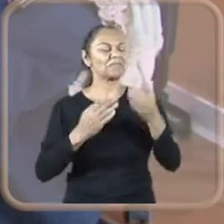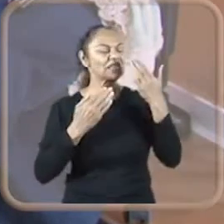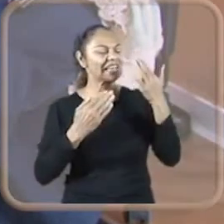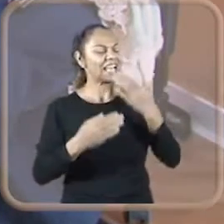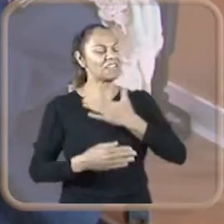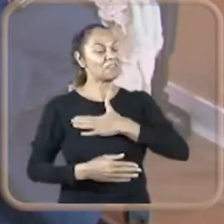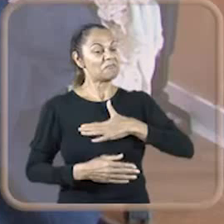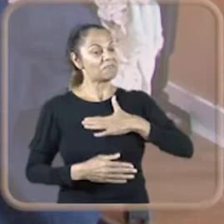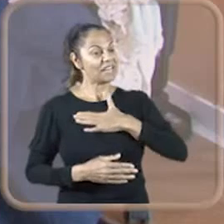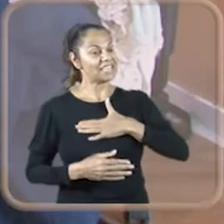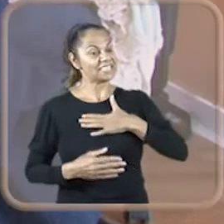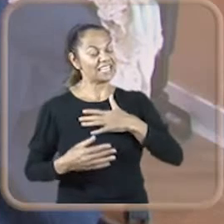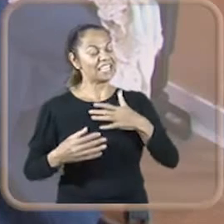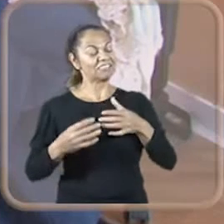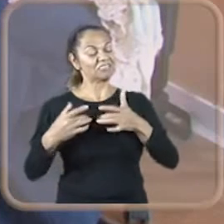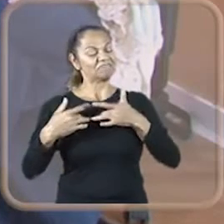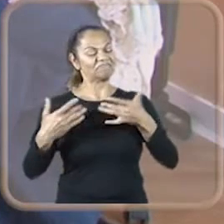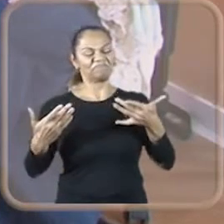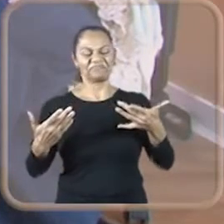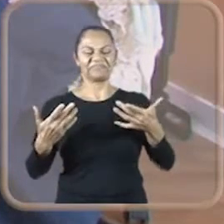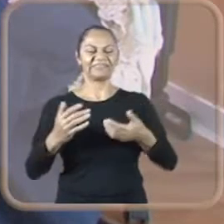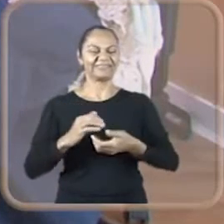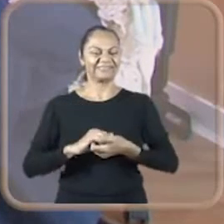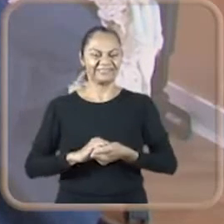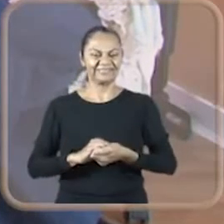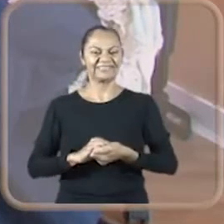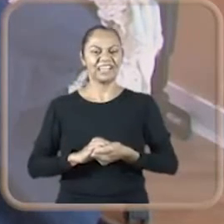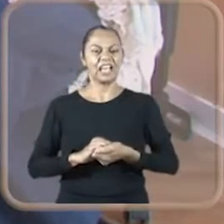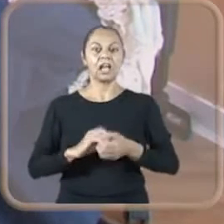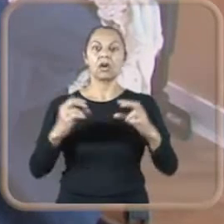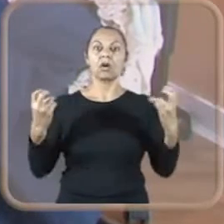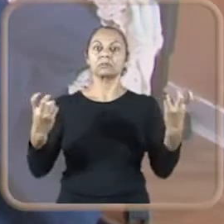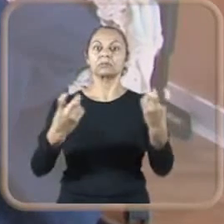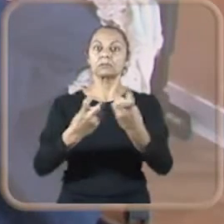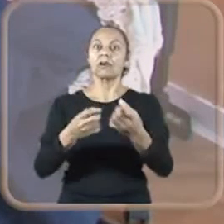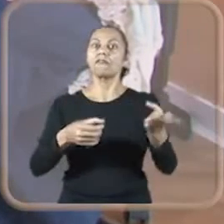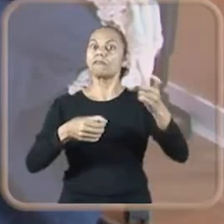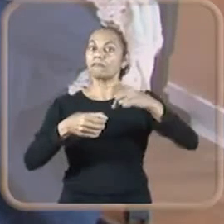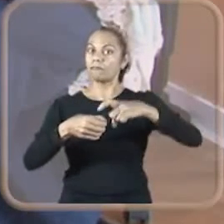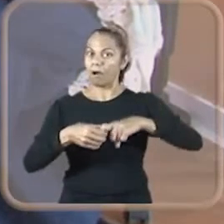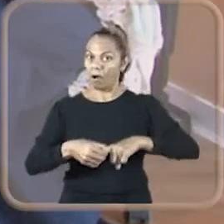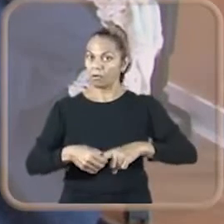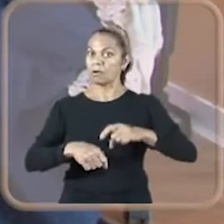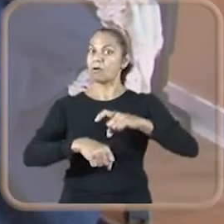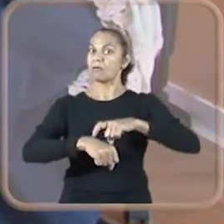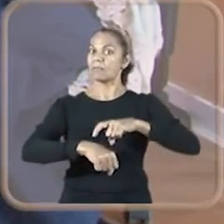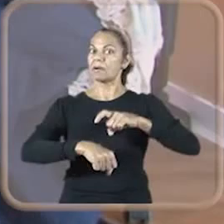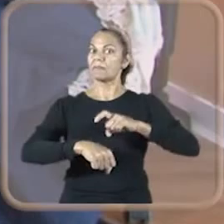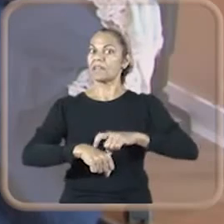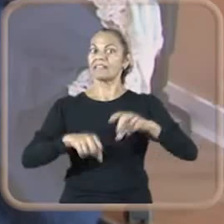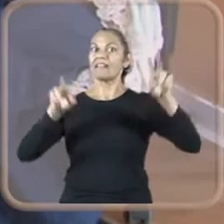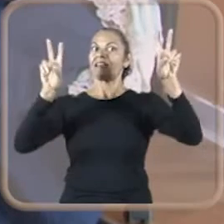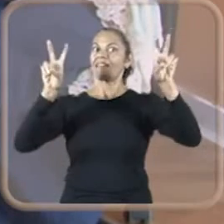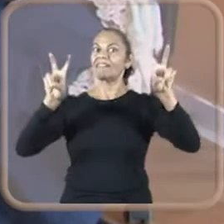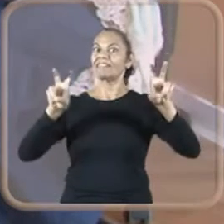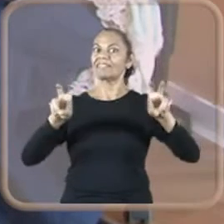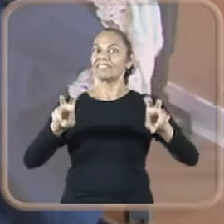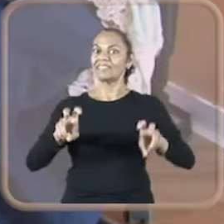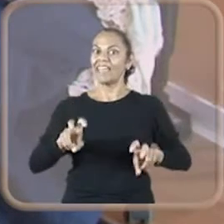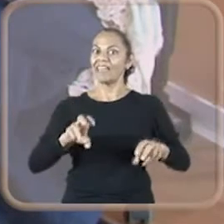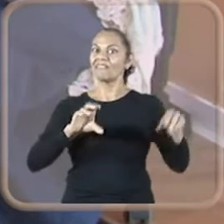Doutora Patrícia, obrigado. Obrigada a vocês. Prazer e honra, estou à disposição. E o Roda de Conversa volta a qualquer momento